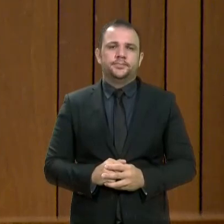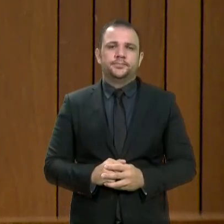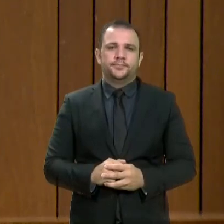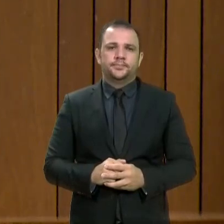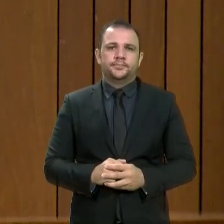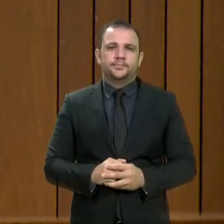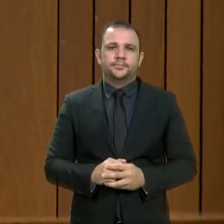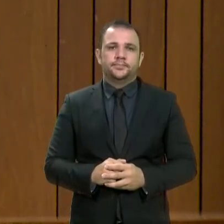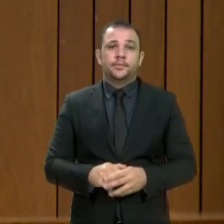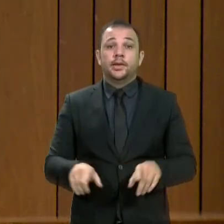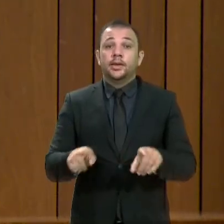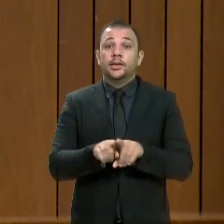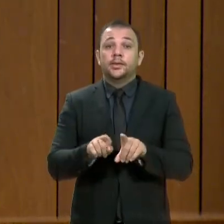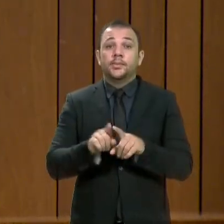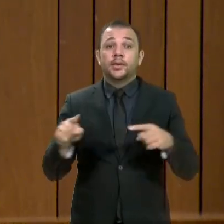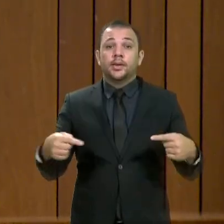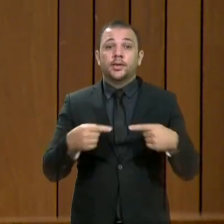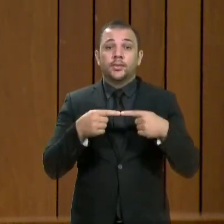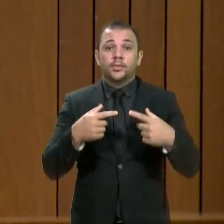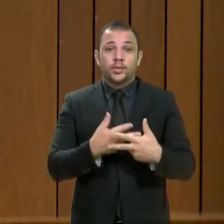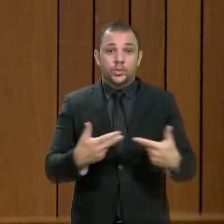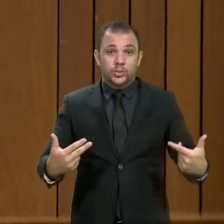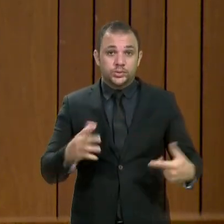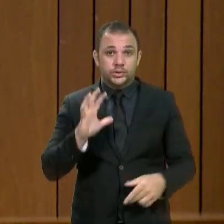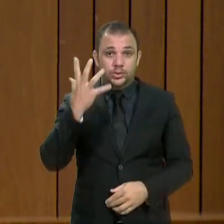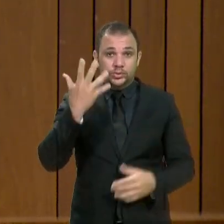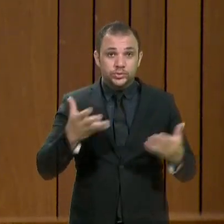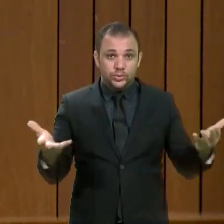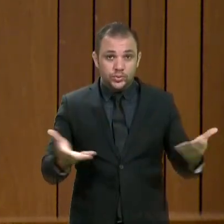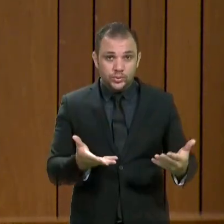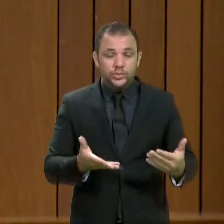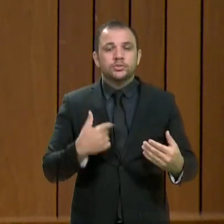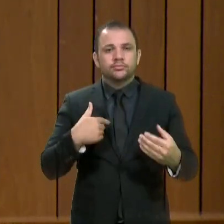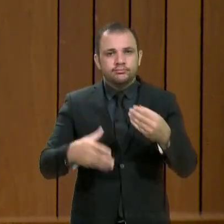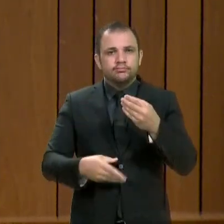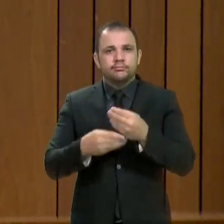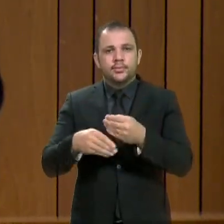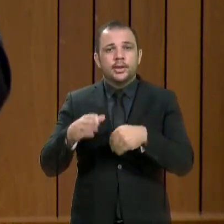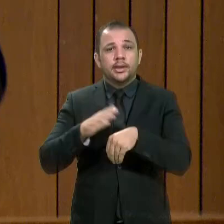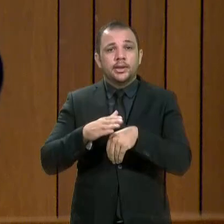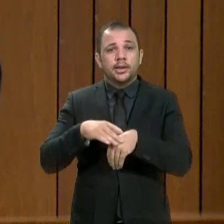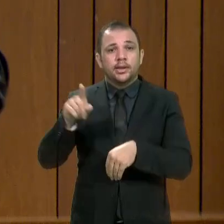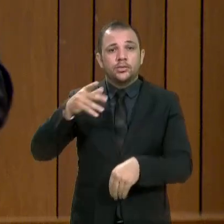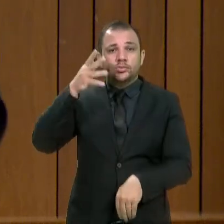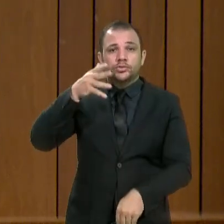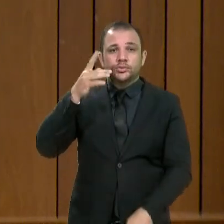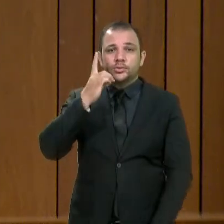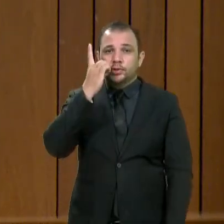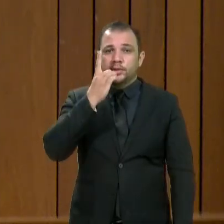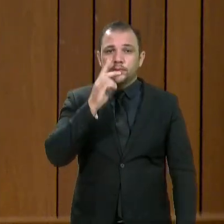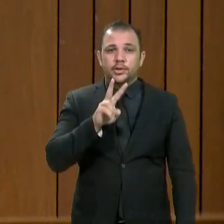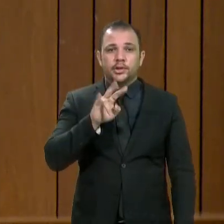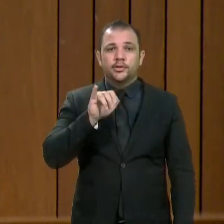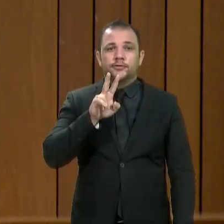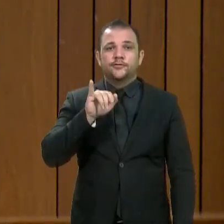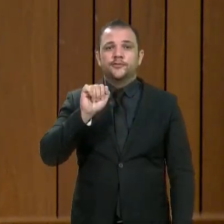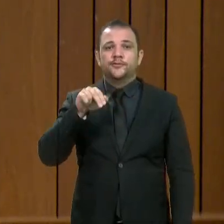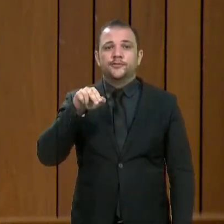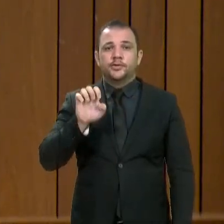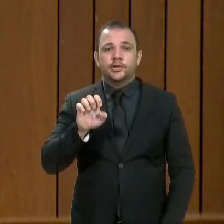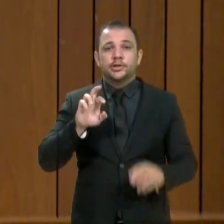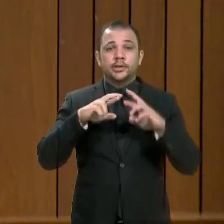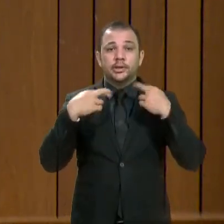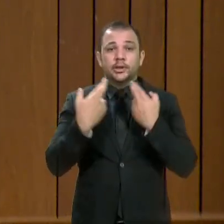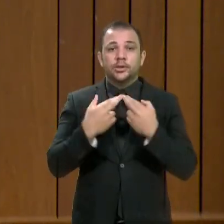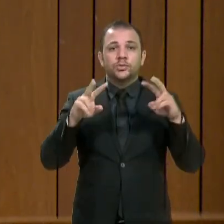hoje também, mais uma vez, ratificando as palavras da deputada Viviane, da reunião de assuntos econômicos,